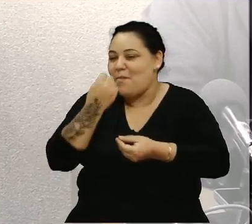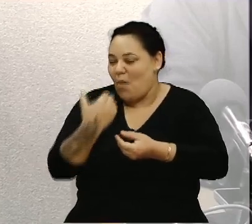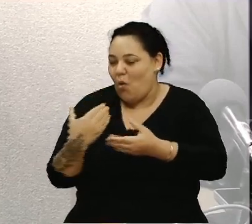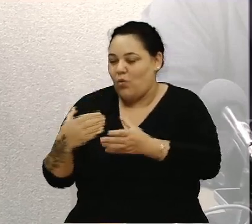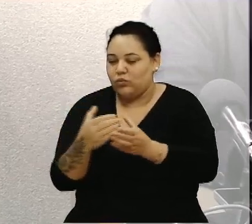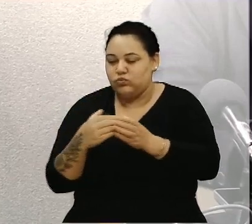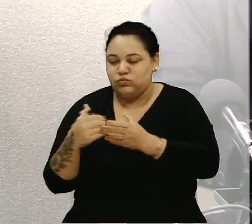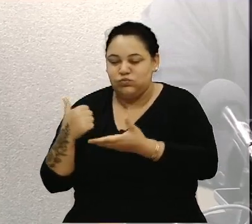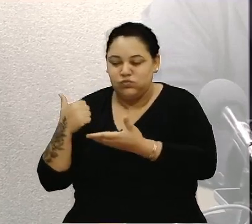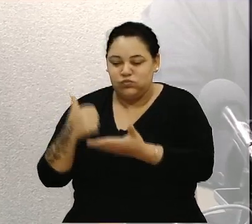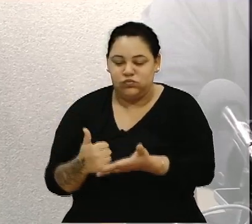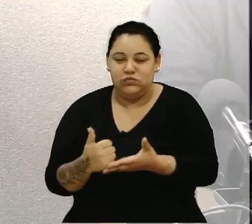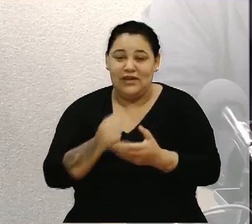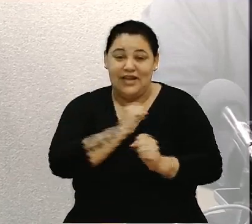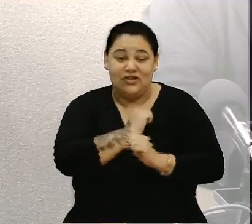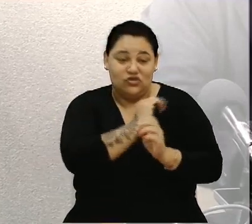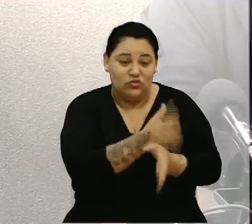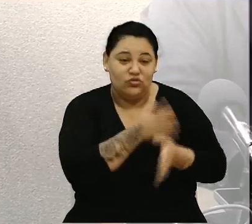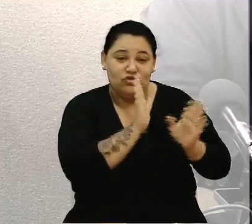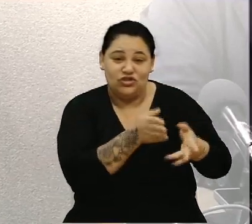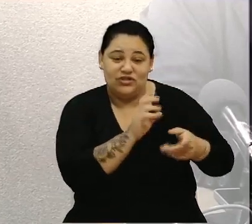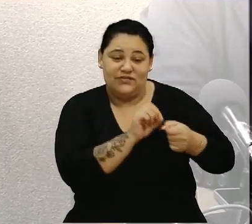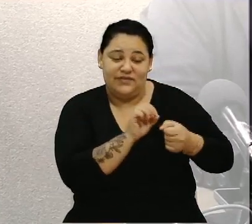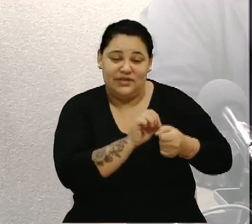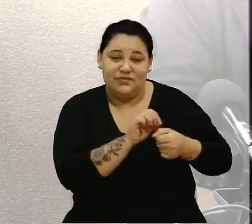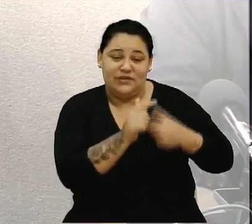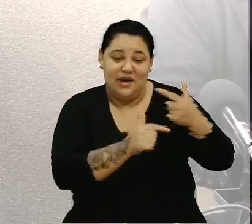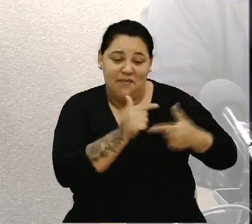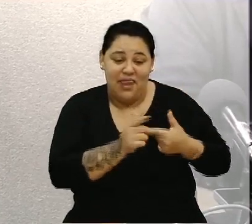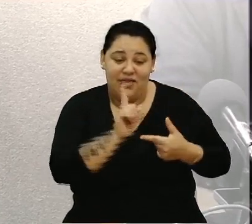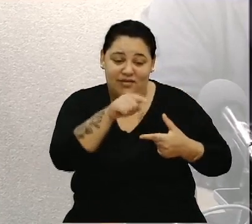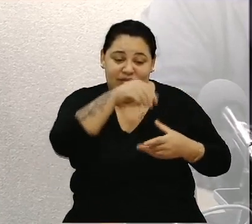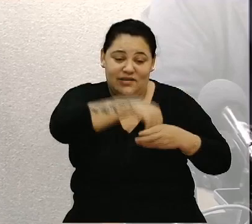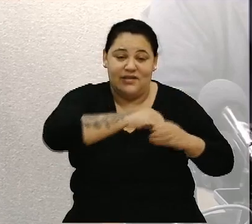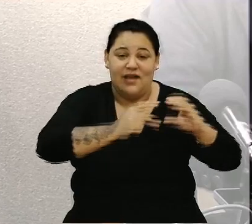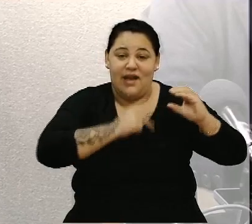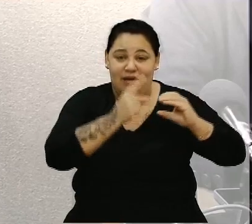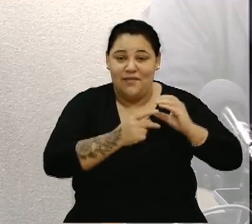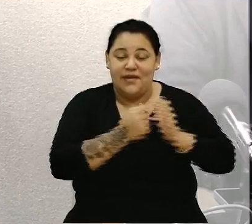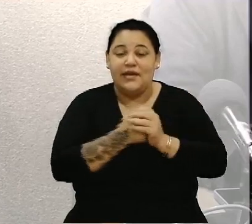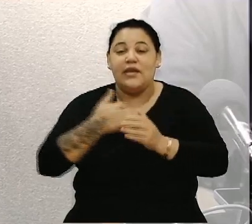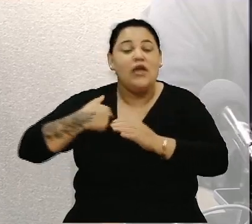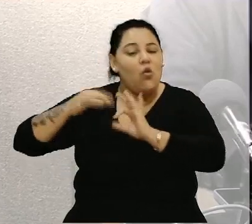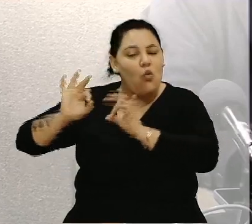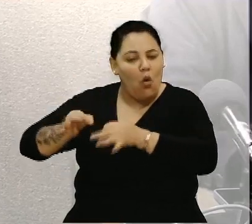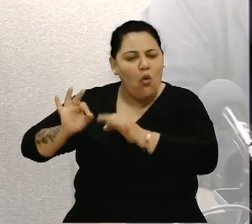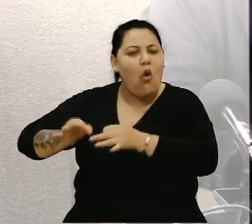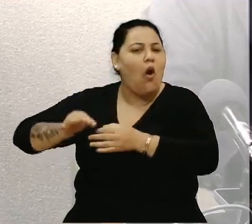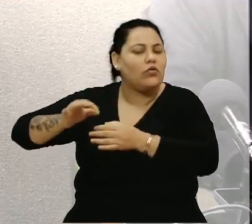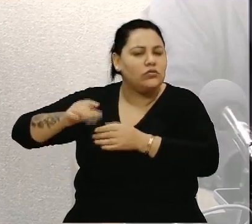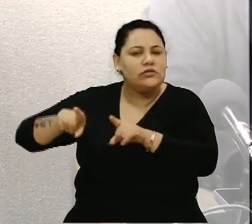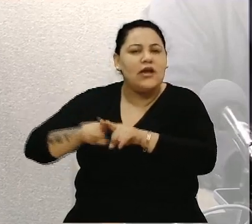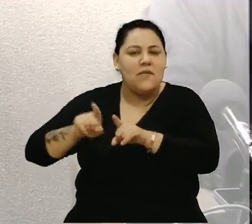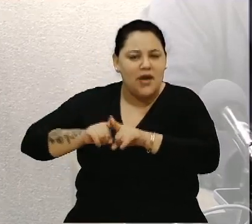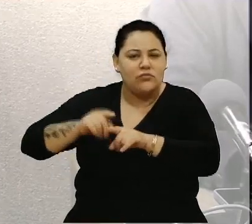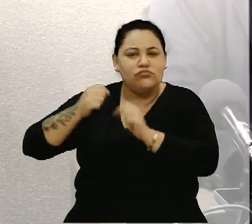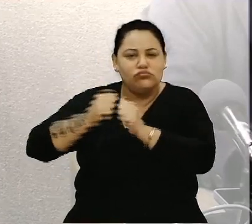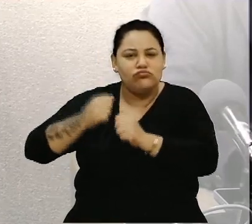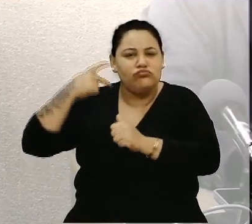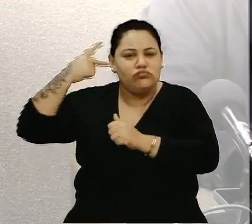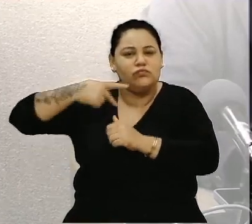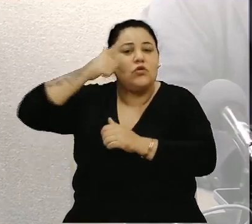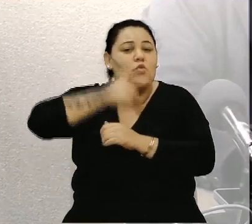parlamentar, enquanto ações que já fizemos nessa Casa Legislativa. E eu concordo com o vereador Lucas, né, em meio, né, a tudo que